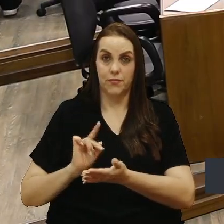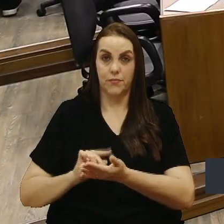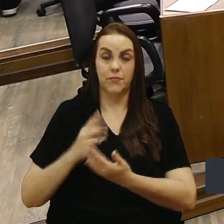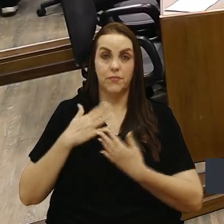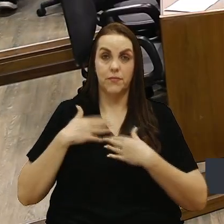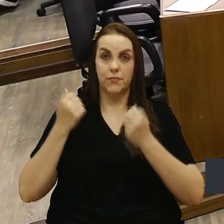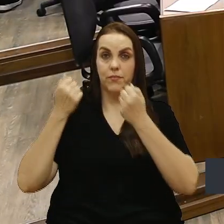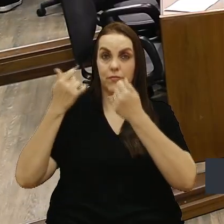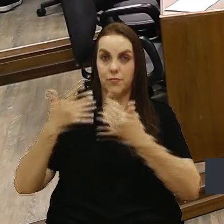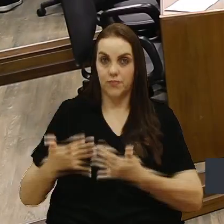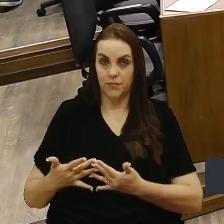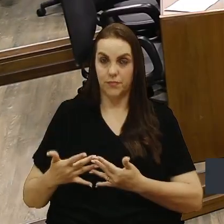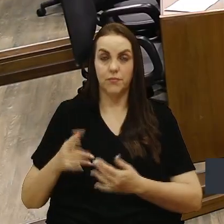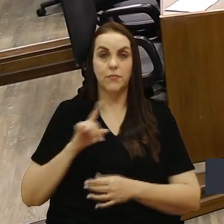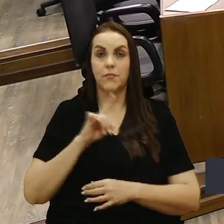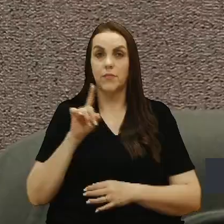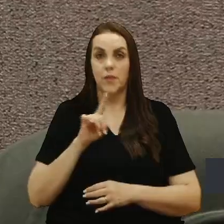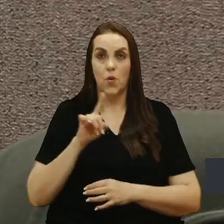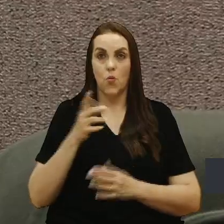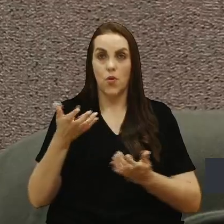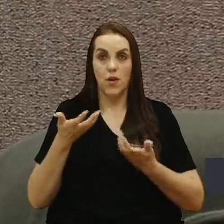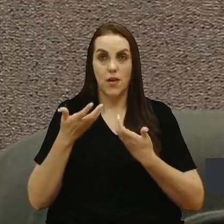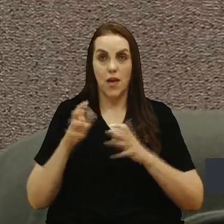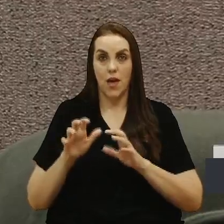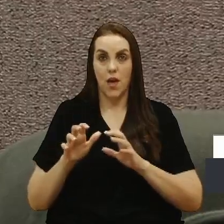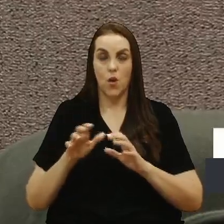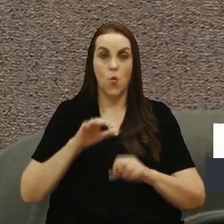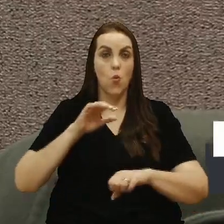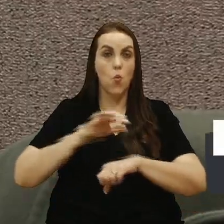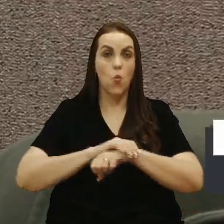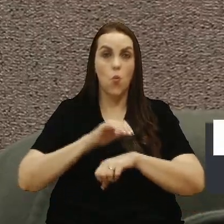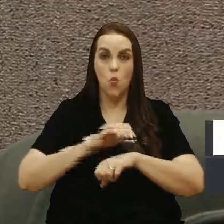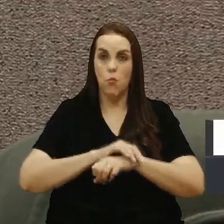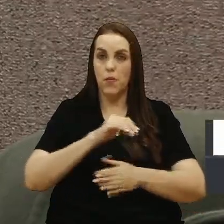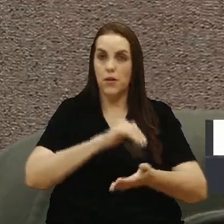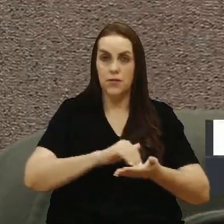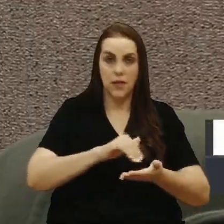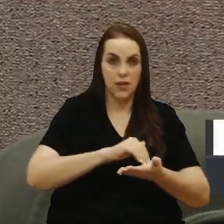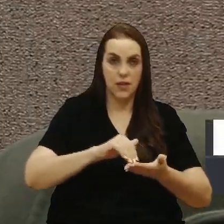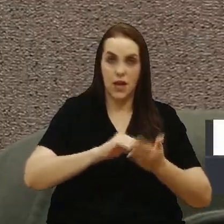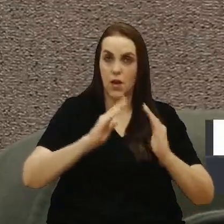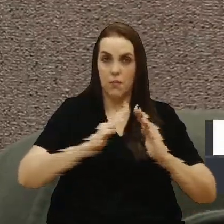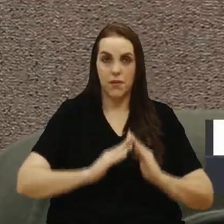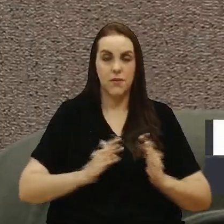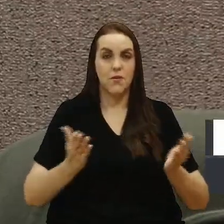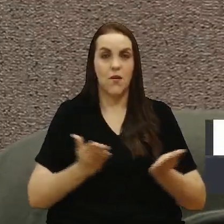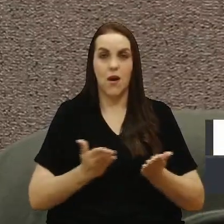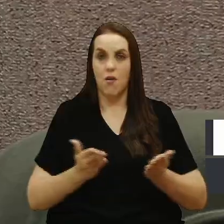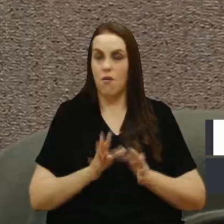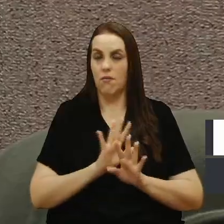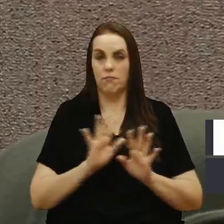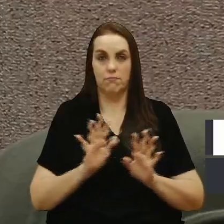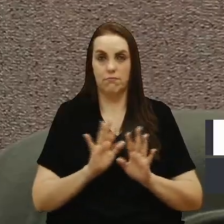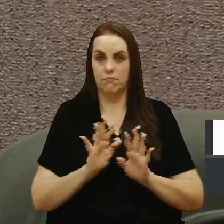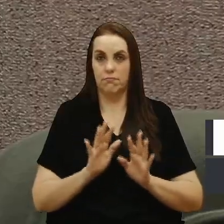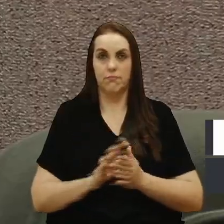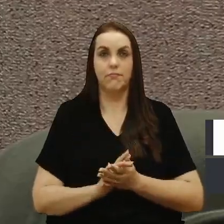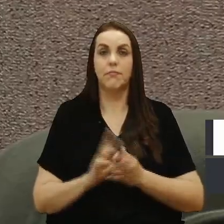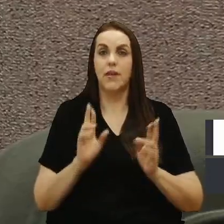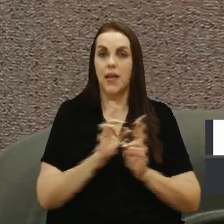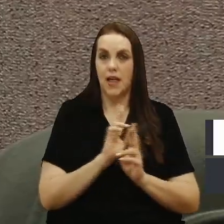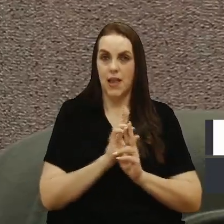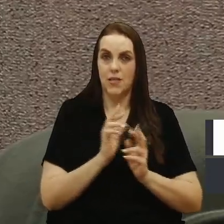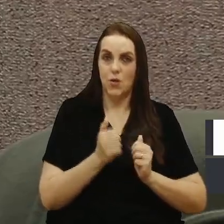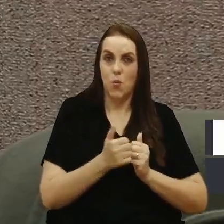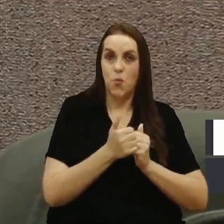não foi nesse sentido. Não culpei o secretário de Habitação atual, no qual a gente sabe que ele tem uma relação muito próxima,